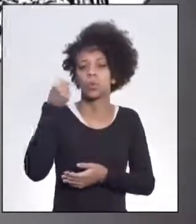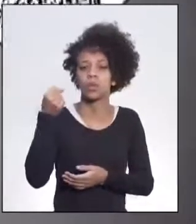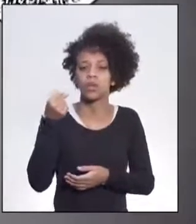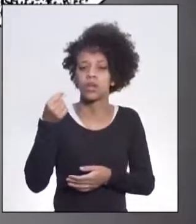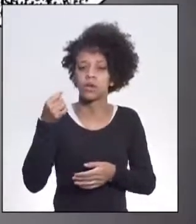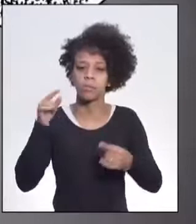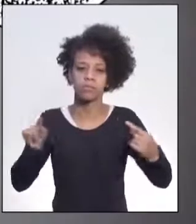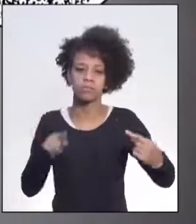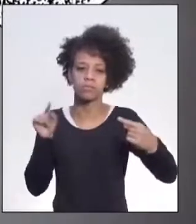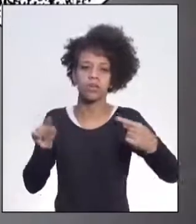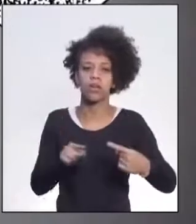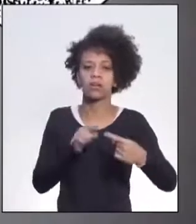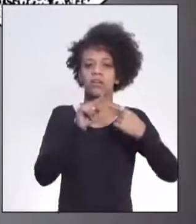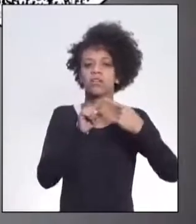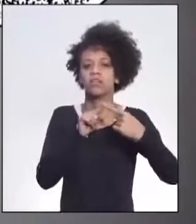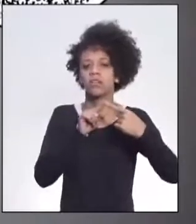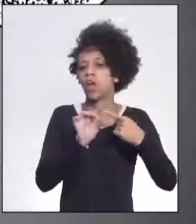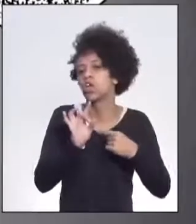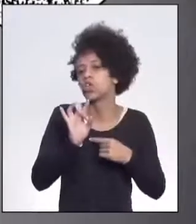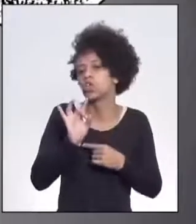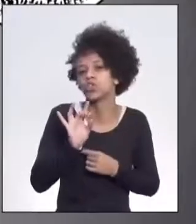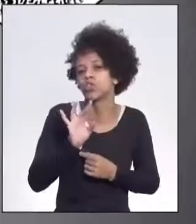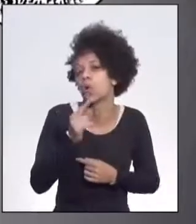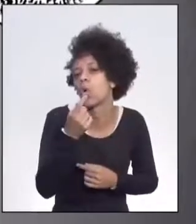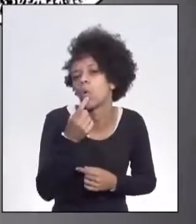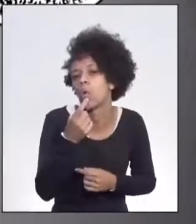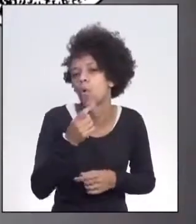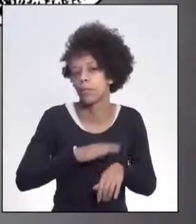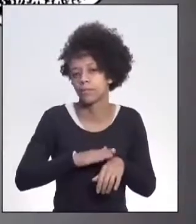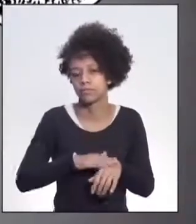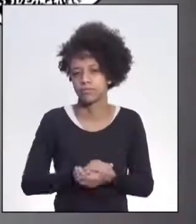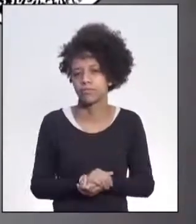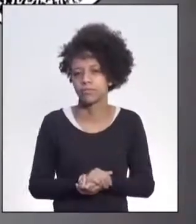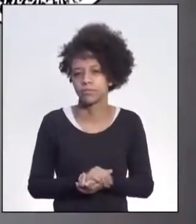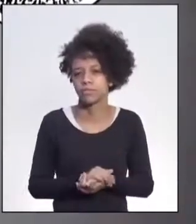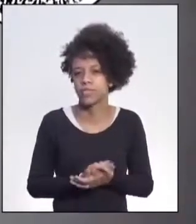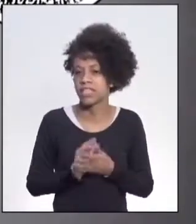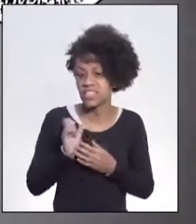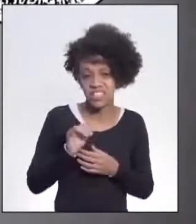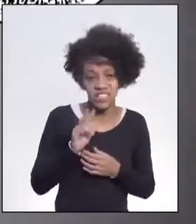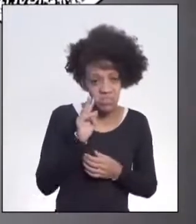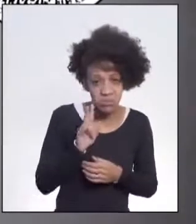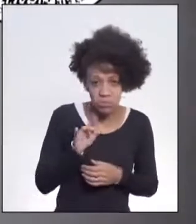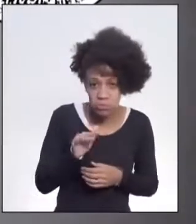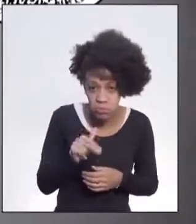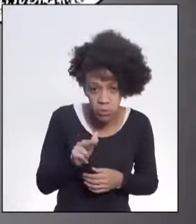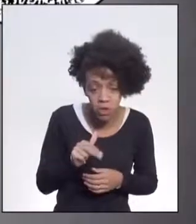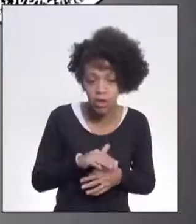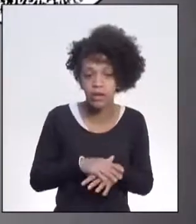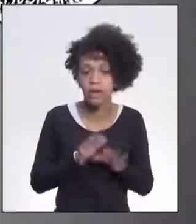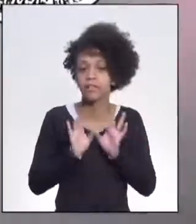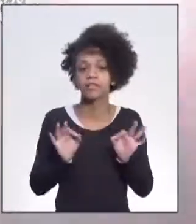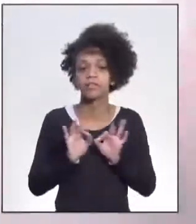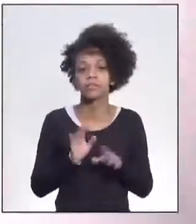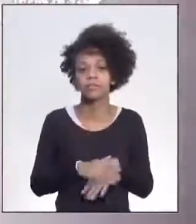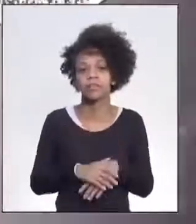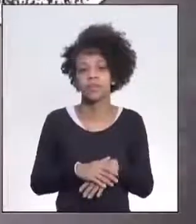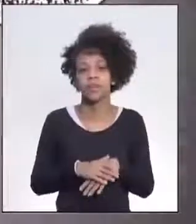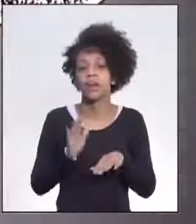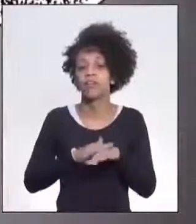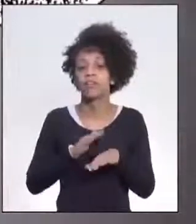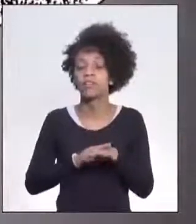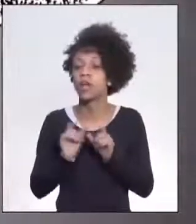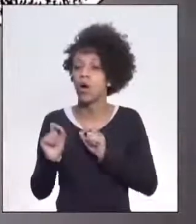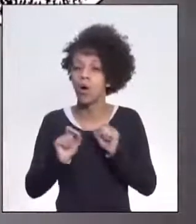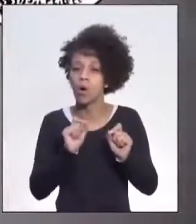alcançar a imortalidade basta fazer apenas uma coisa notável? Caso não tenha ouvido, a premissa é simples. Fazendo algo realmente notável,